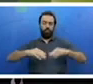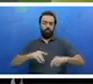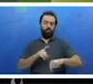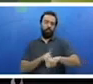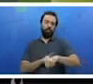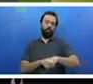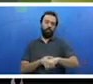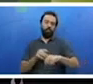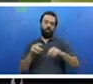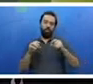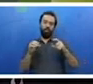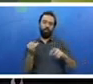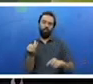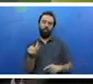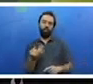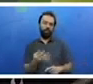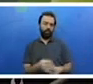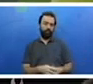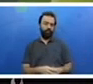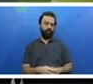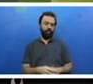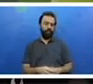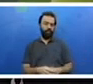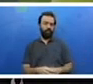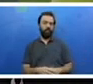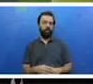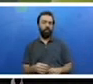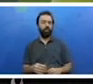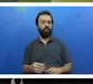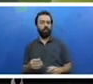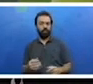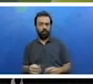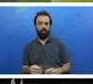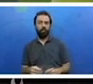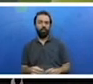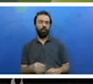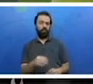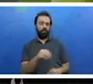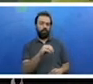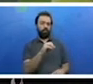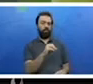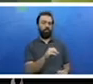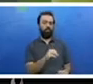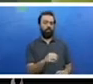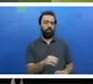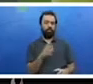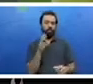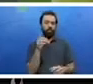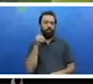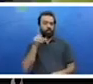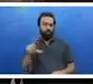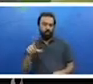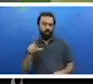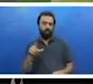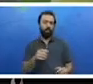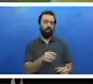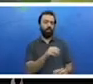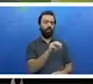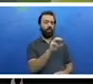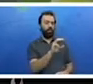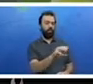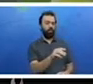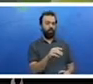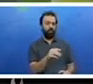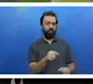20 litros por minuto, basta eu pegar 800 e dividir por 20. E eu vou chegar em